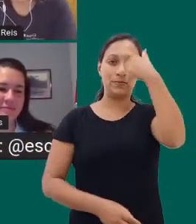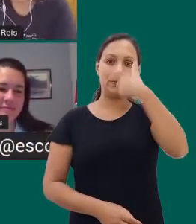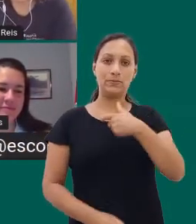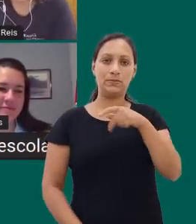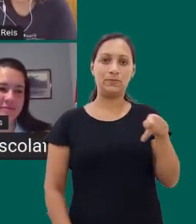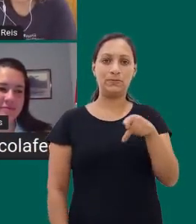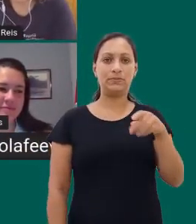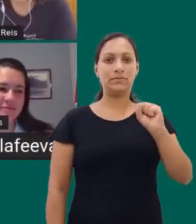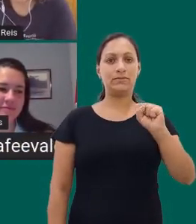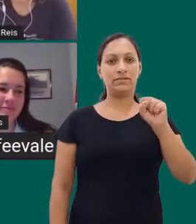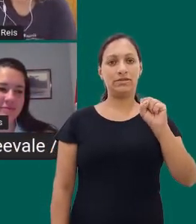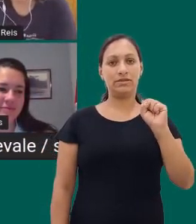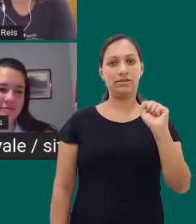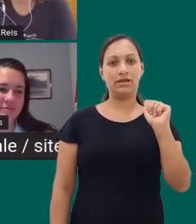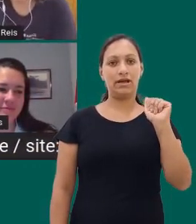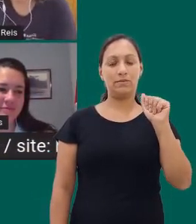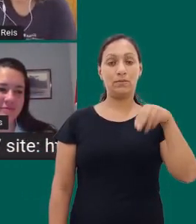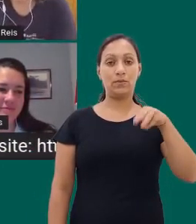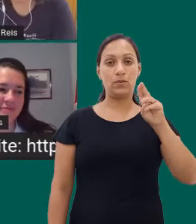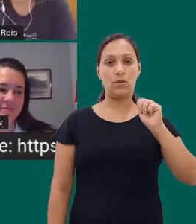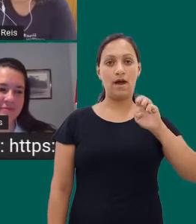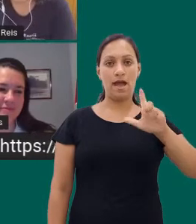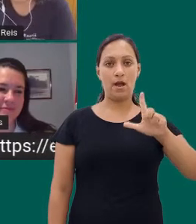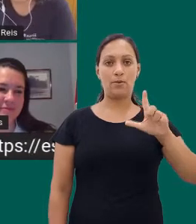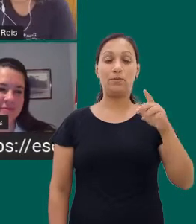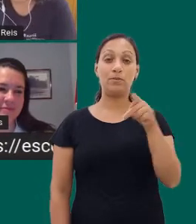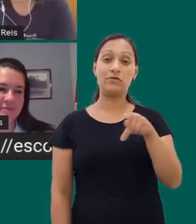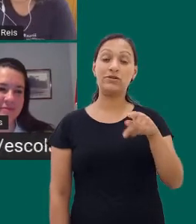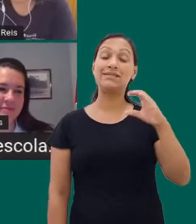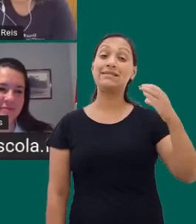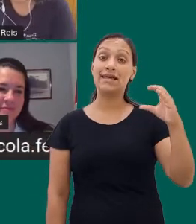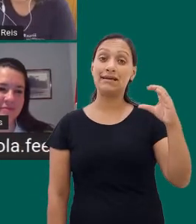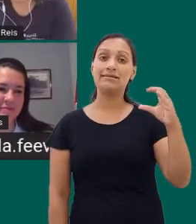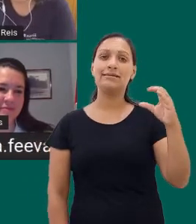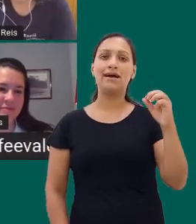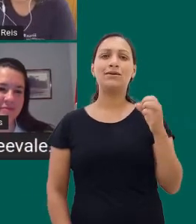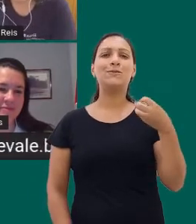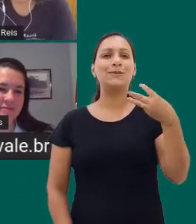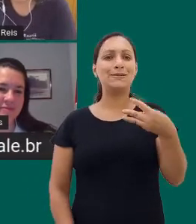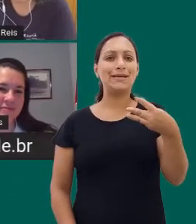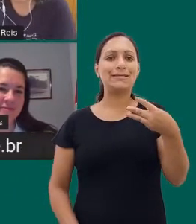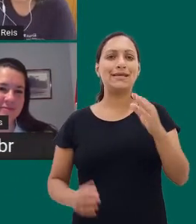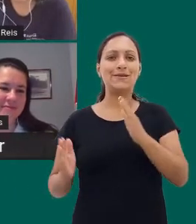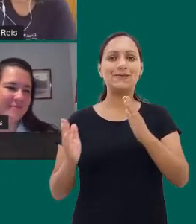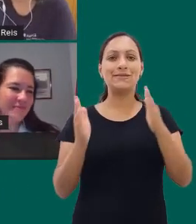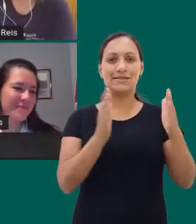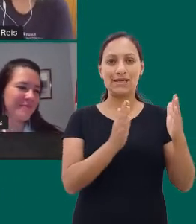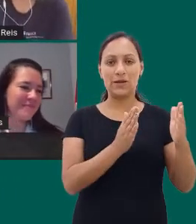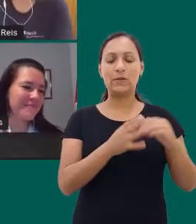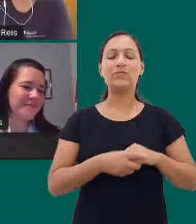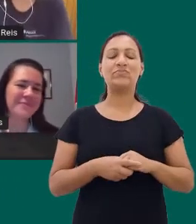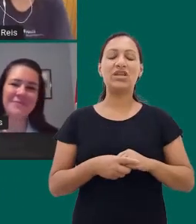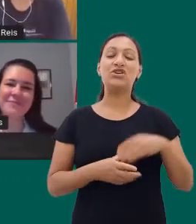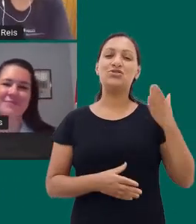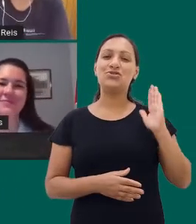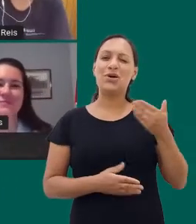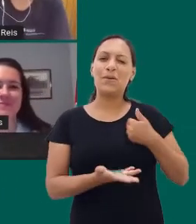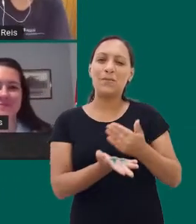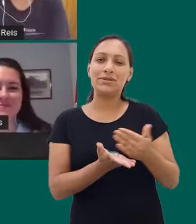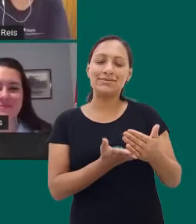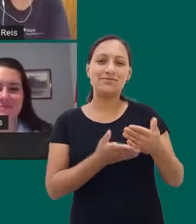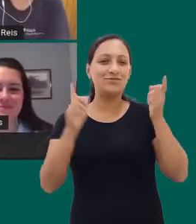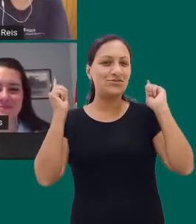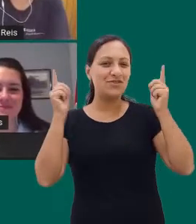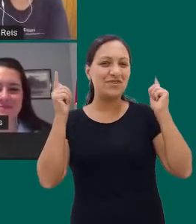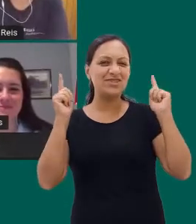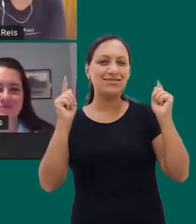professor de ciências do terceiro ciclo e já iniciamos, né, Cris, de uma forma bem divertida, né? Então, a nossa live,